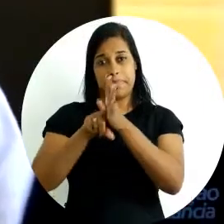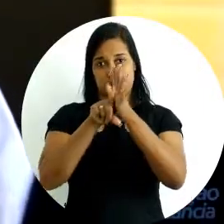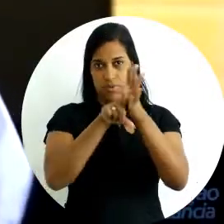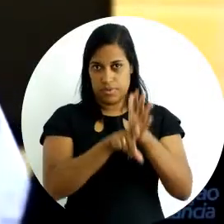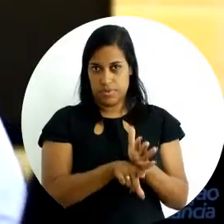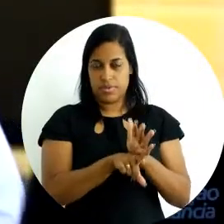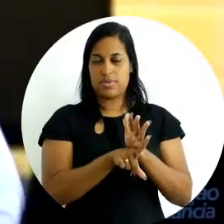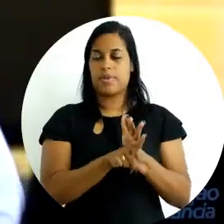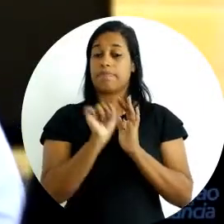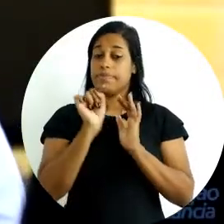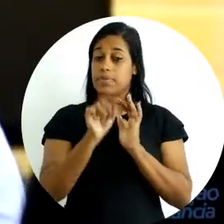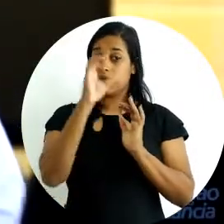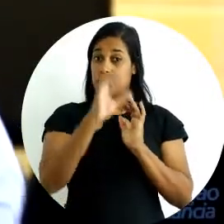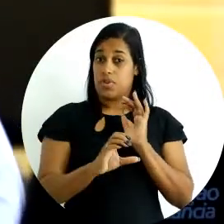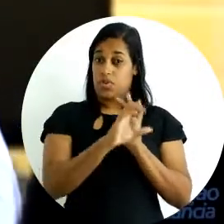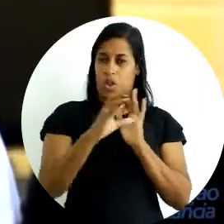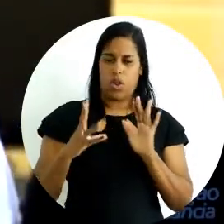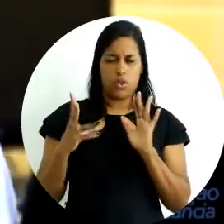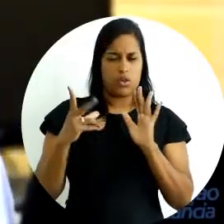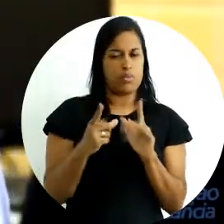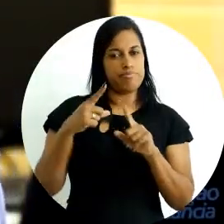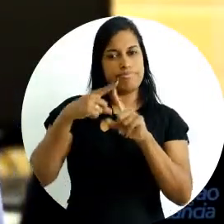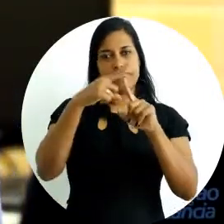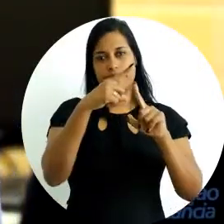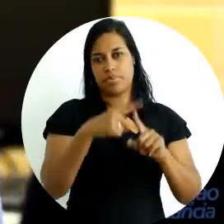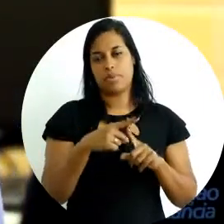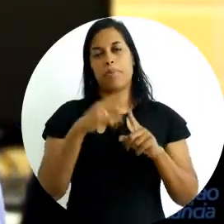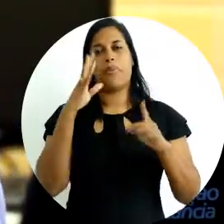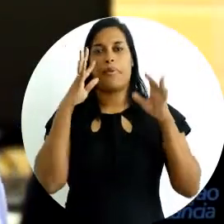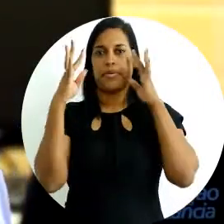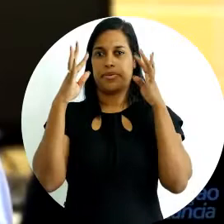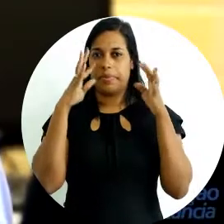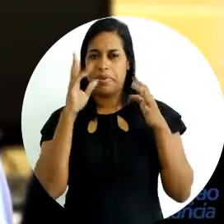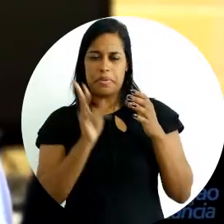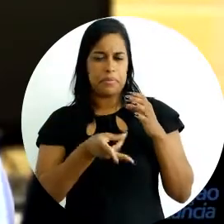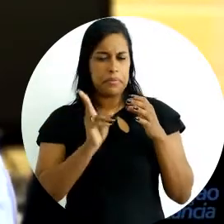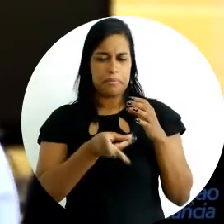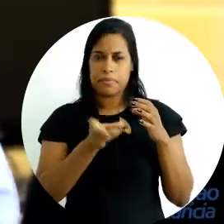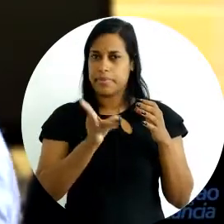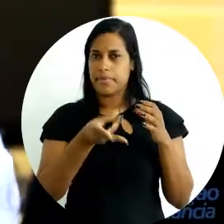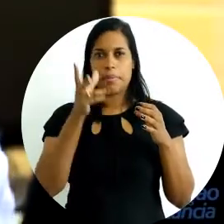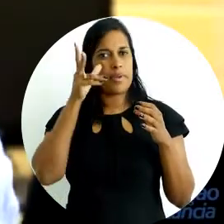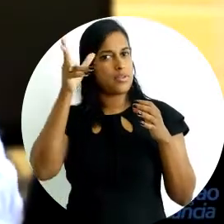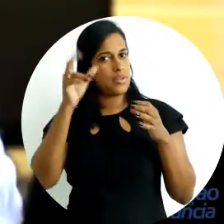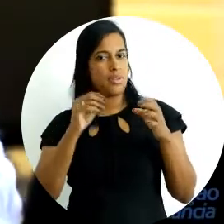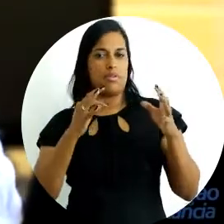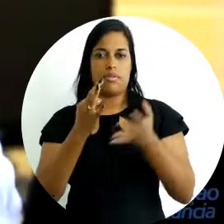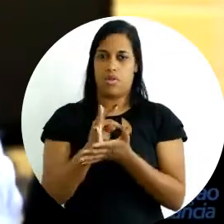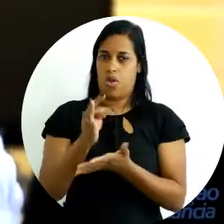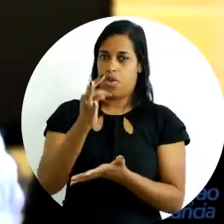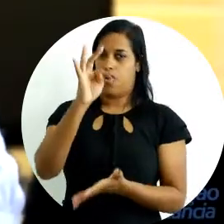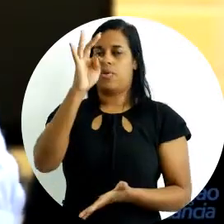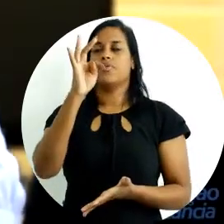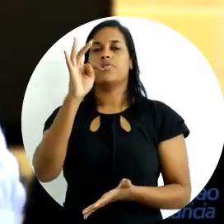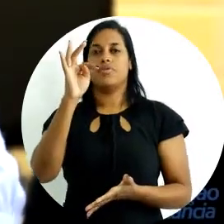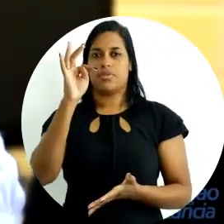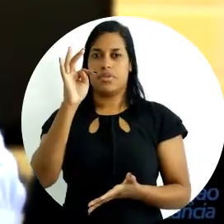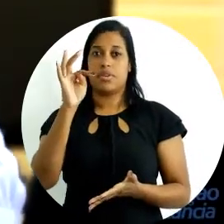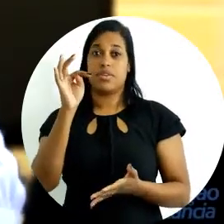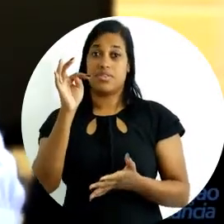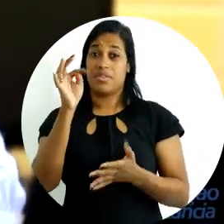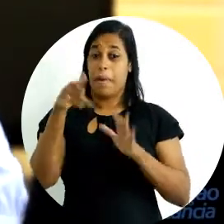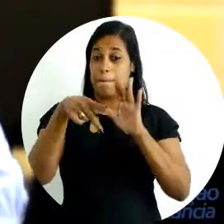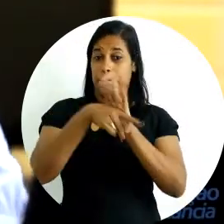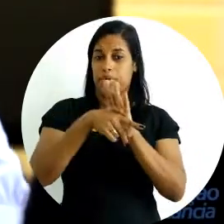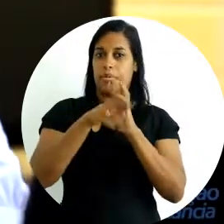Dessa forma, os jesuítas, todo tipo de conhecimento que fosse de encontro às ideias teológicas